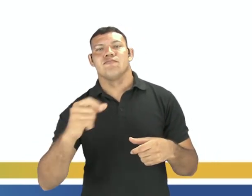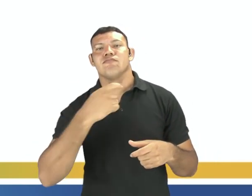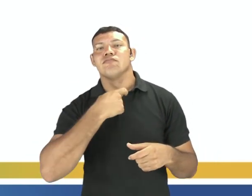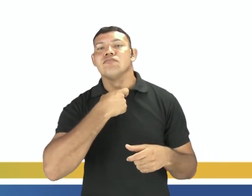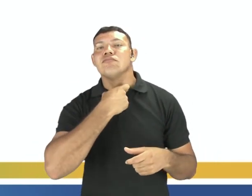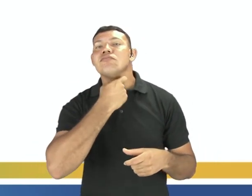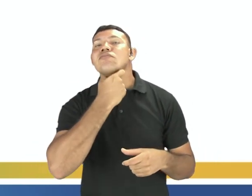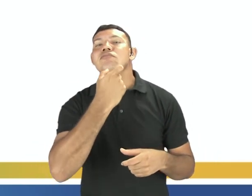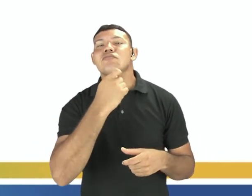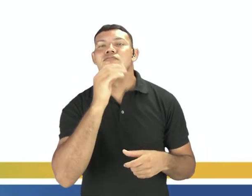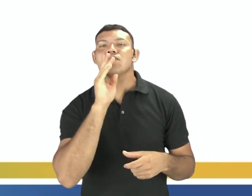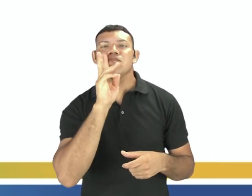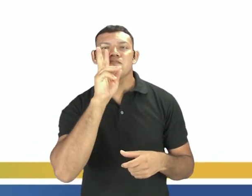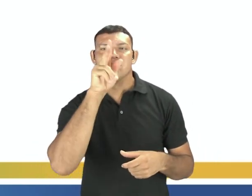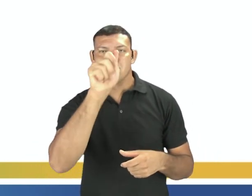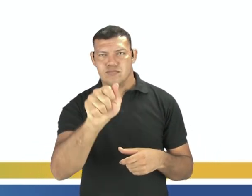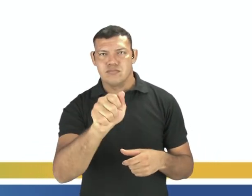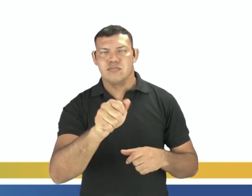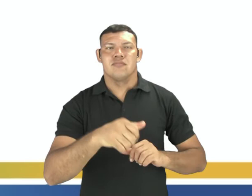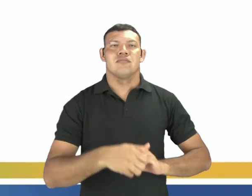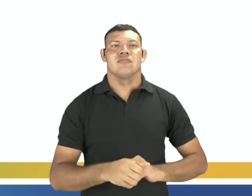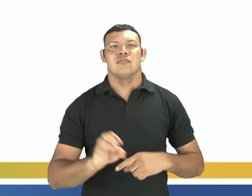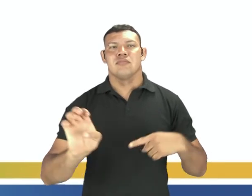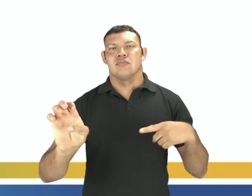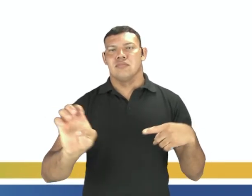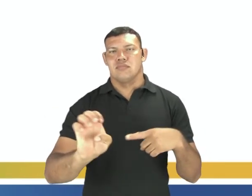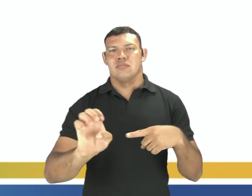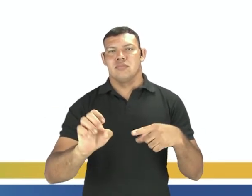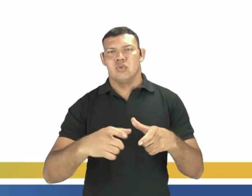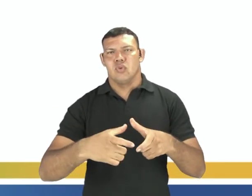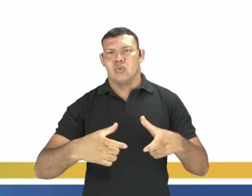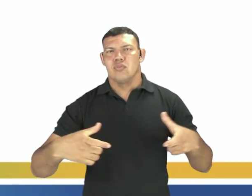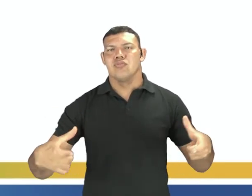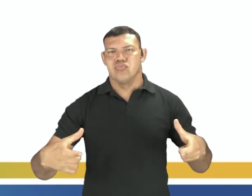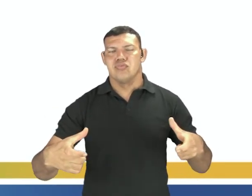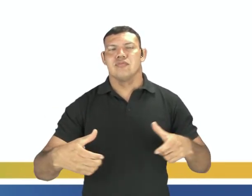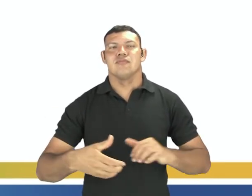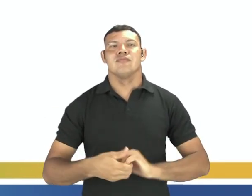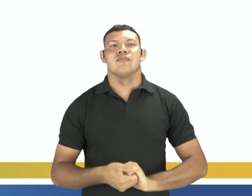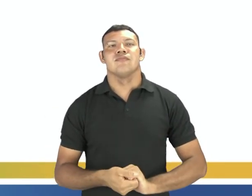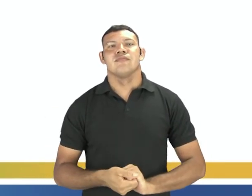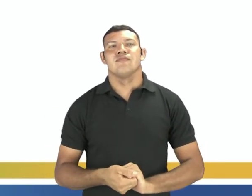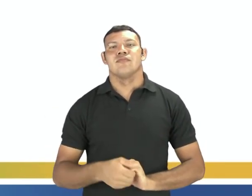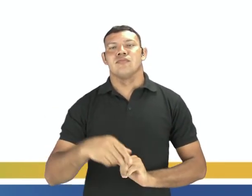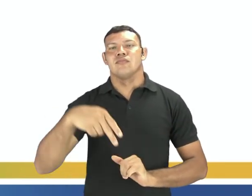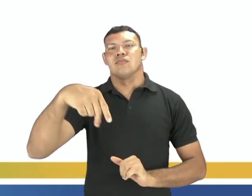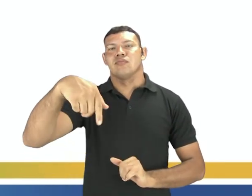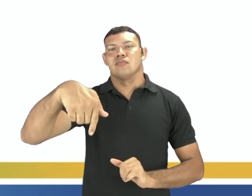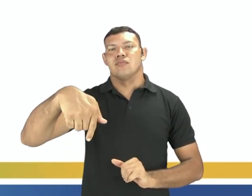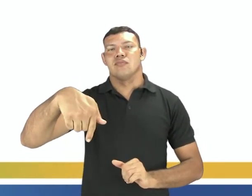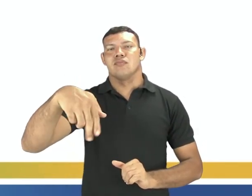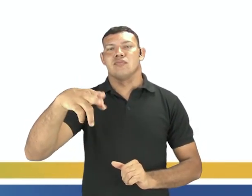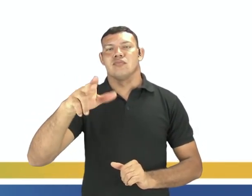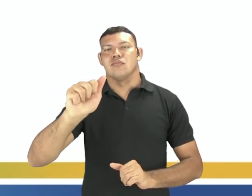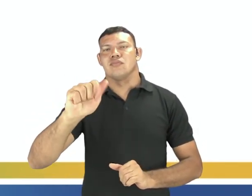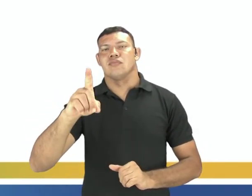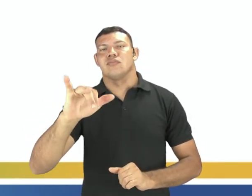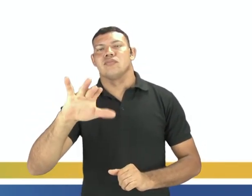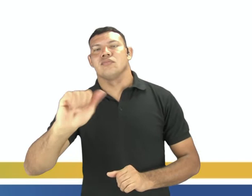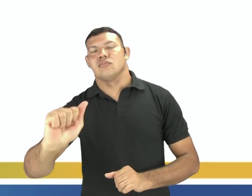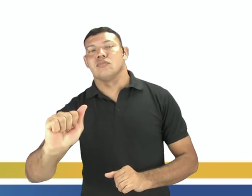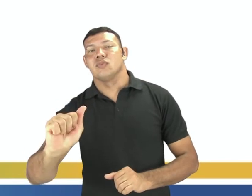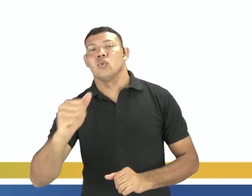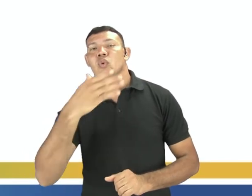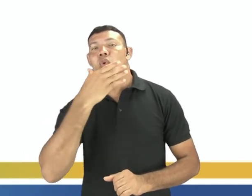entonação da voz. E E, aumento do quadril. Então, quais as transformações físicas que ocorrem